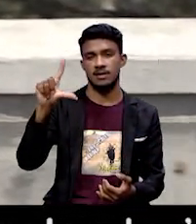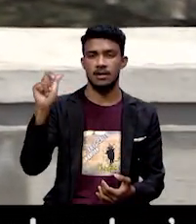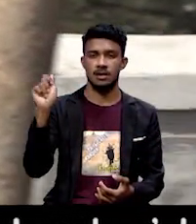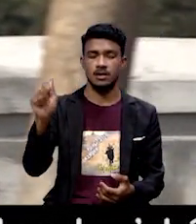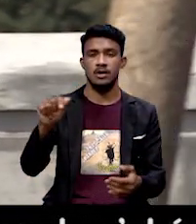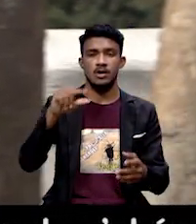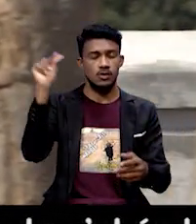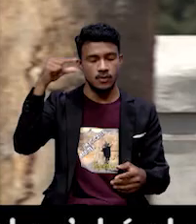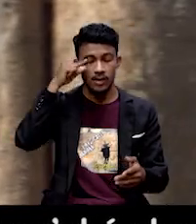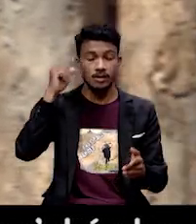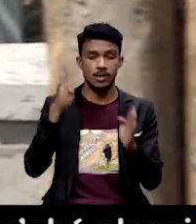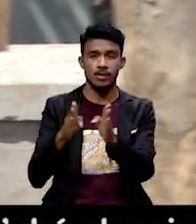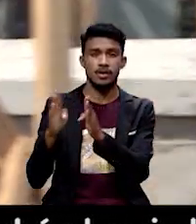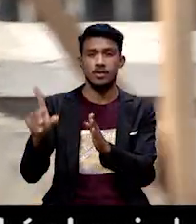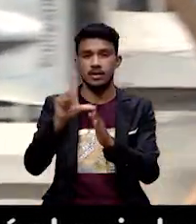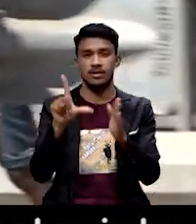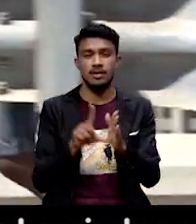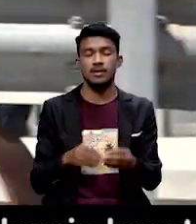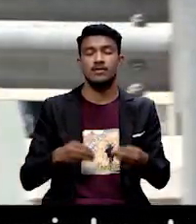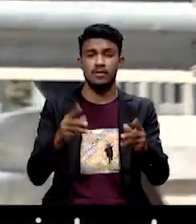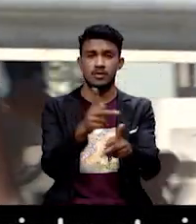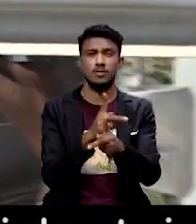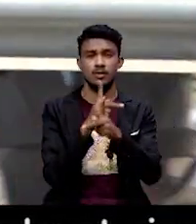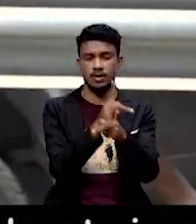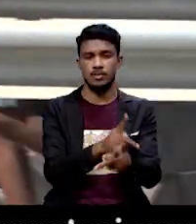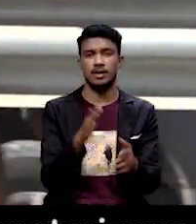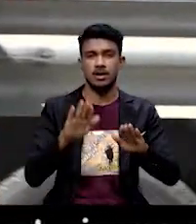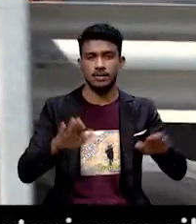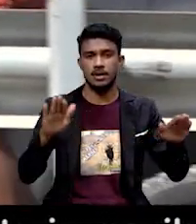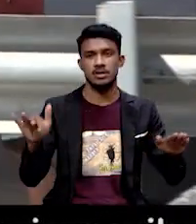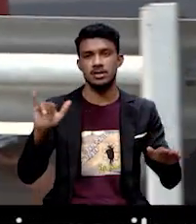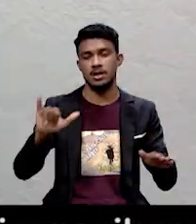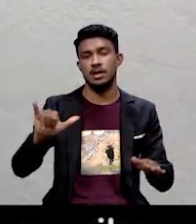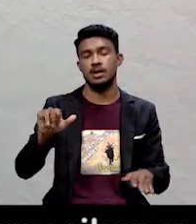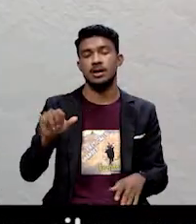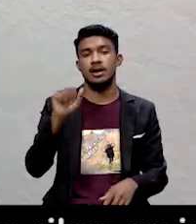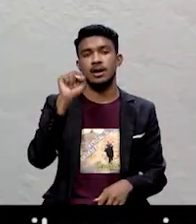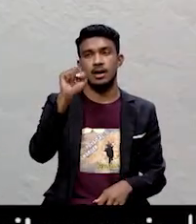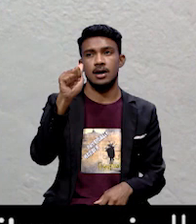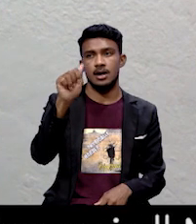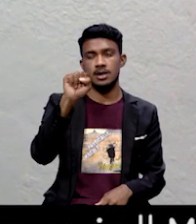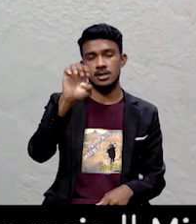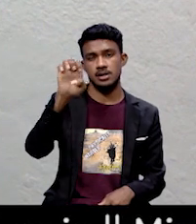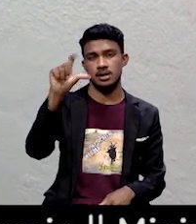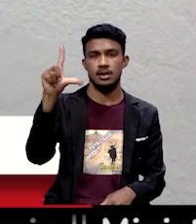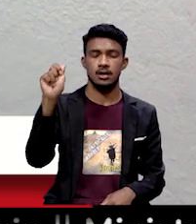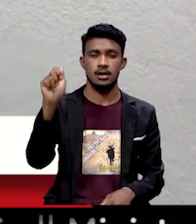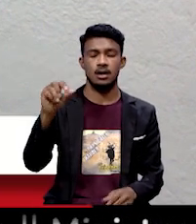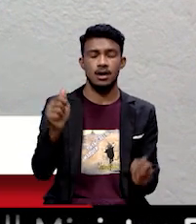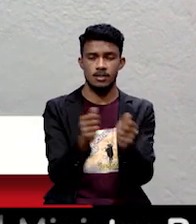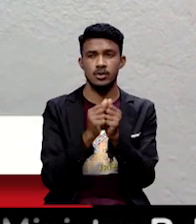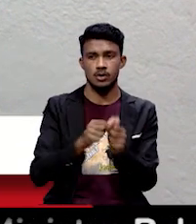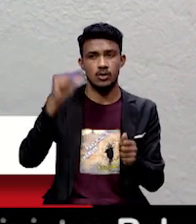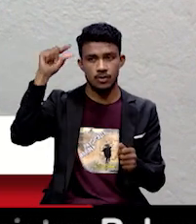lei nebe fo proteção ba labarek sira. Afela hamutu ho governo prepara